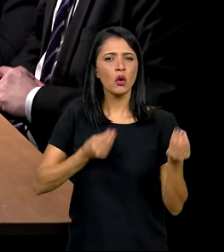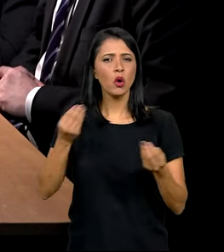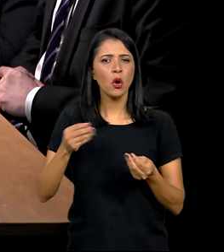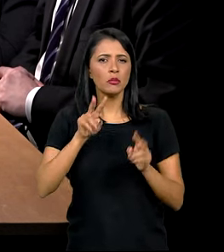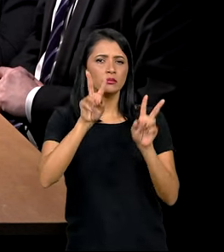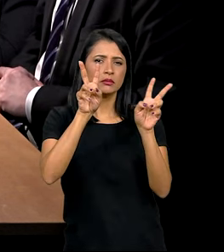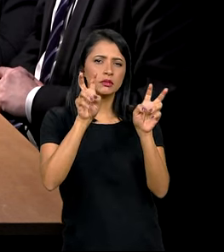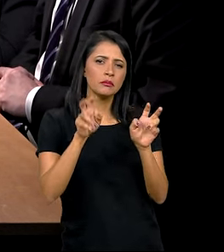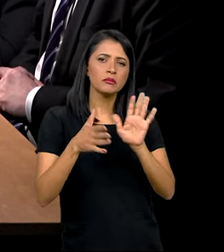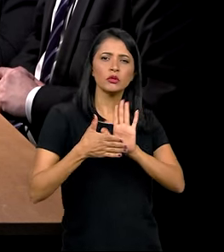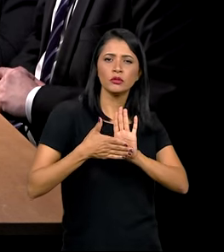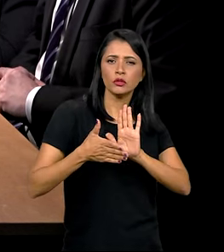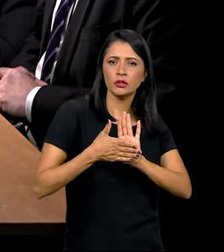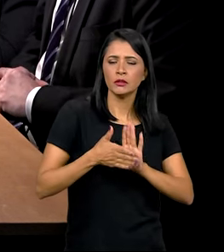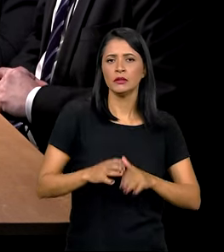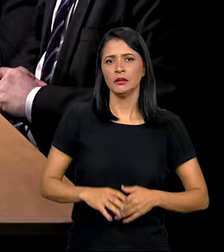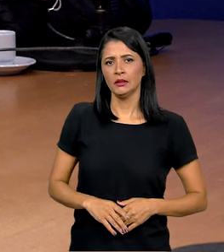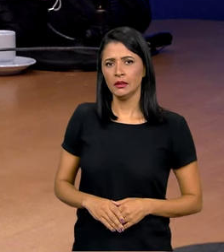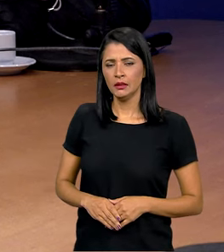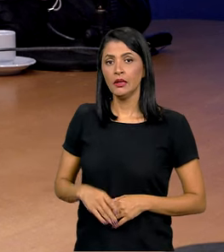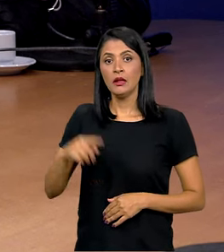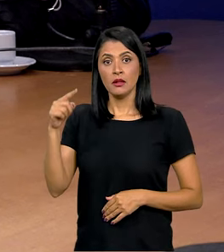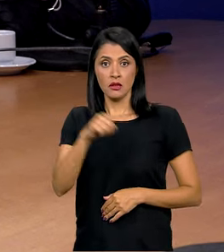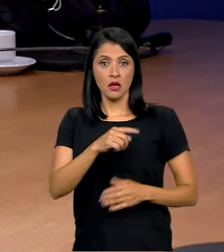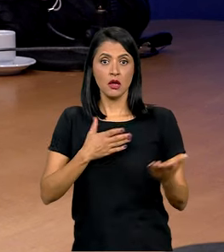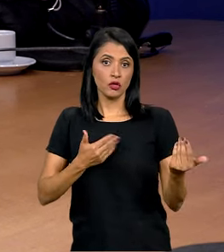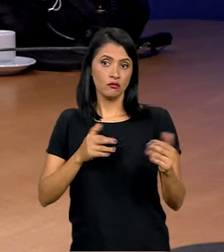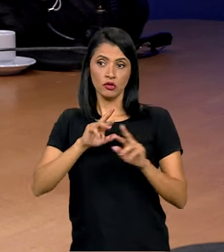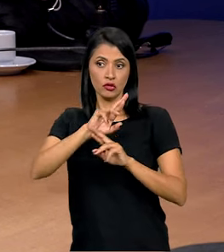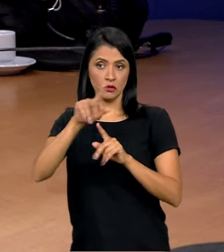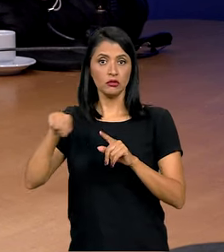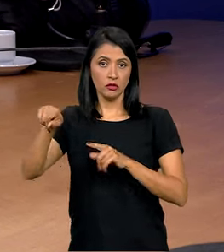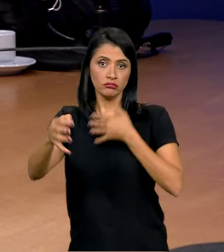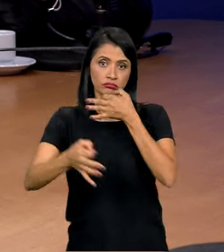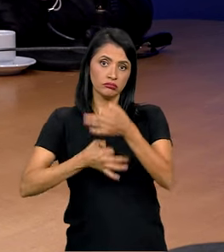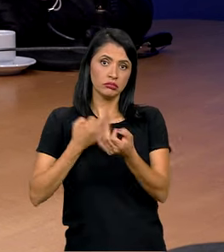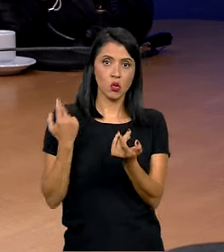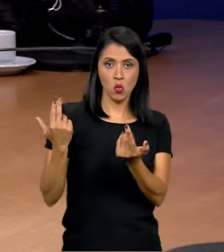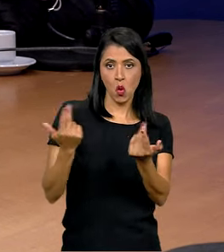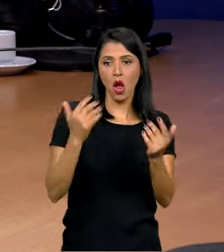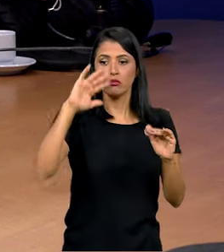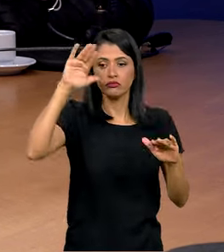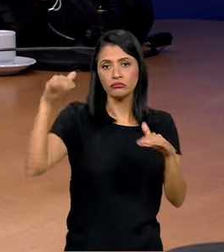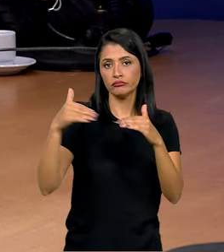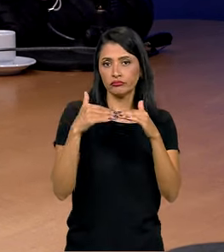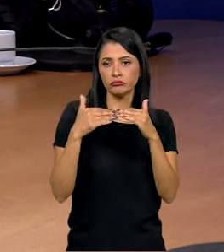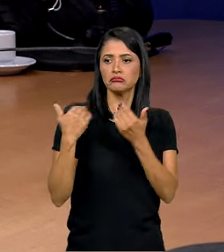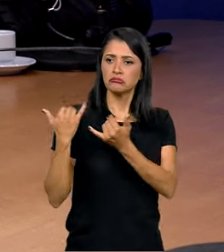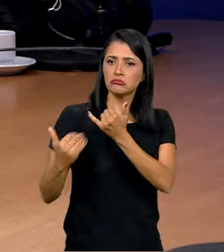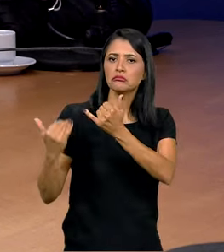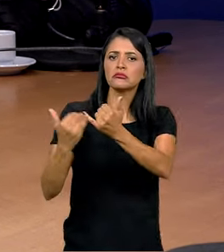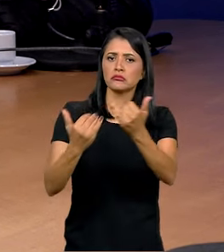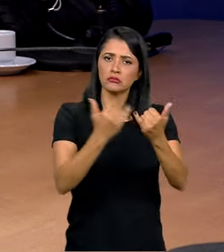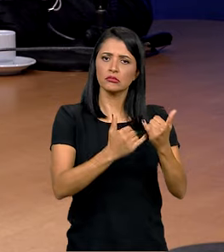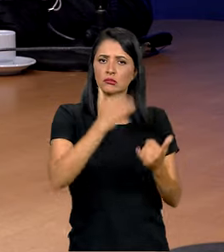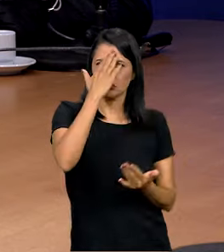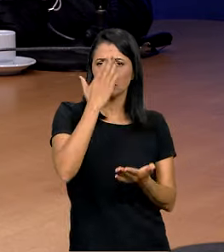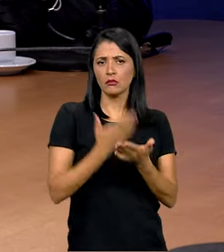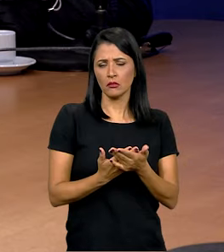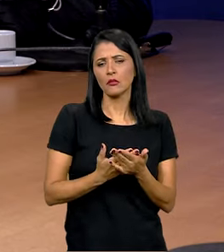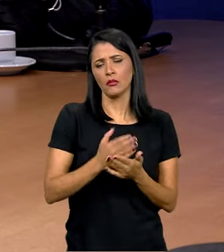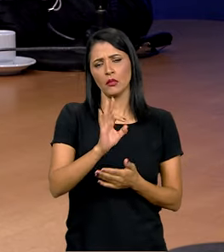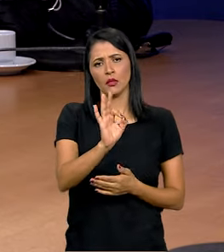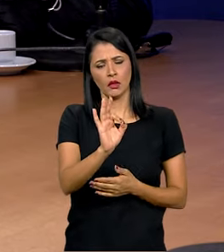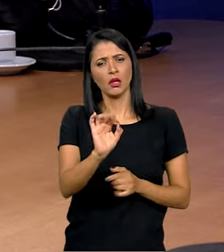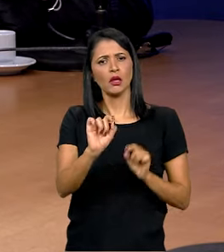debateram essa proposta na verdade na na juventude não foi diferente assim o entendimento ele é bastante semelhante a gente